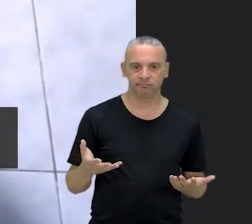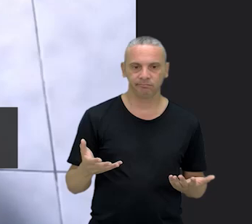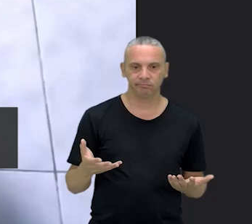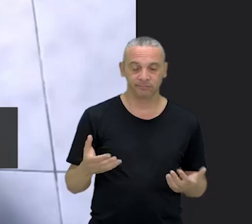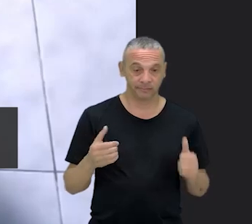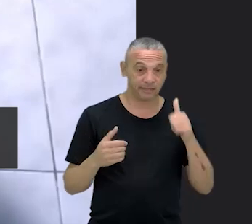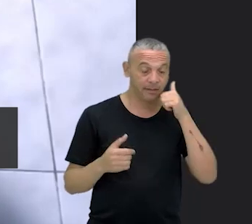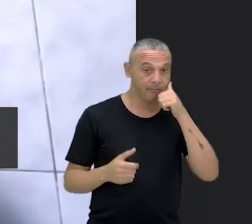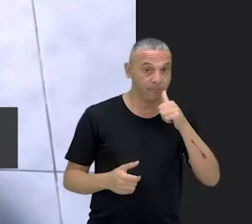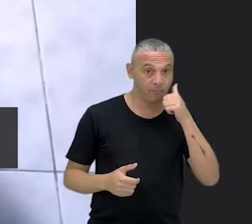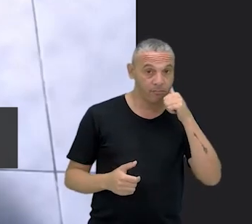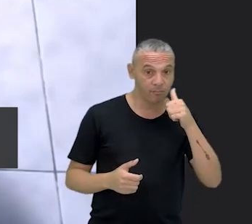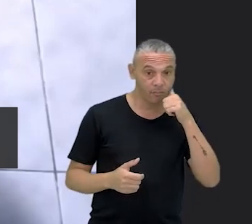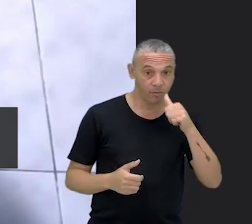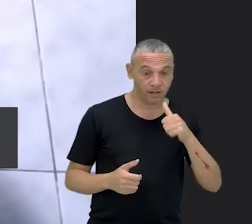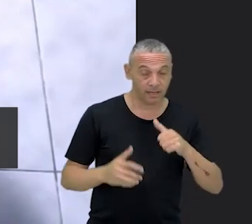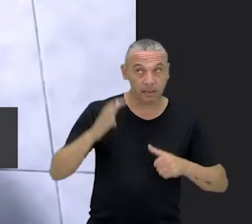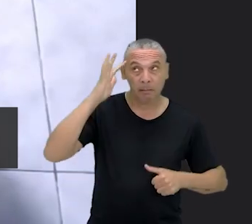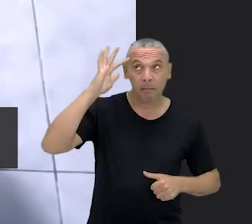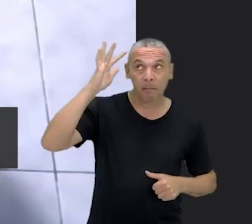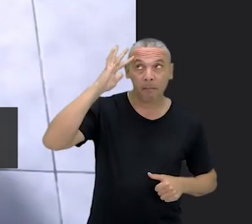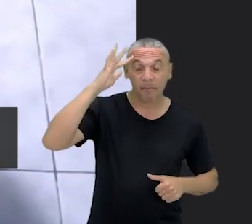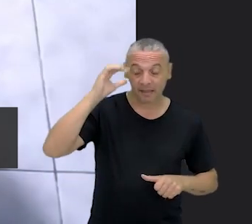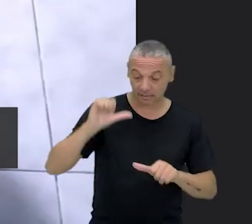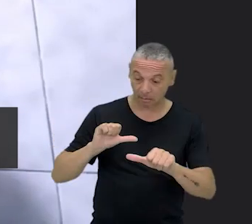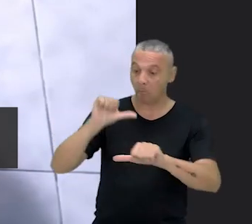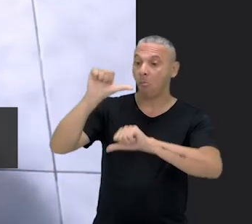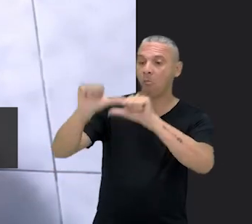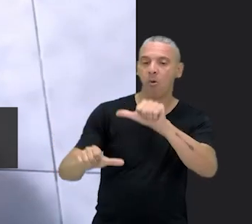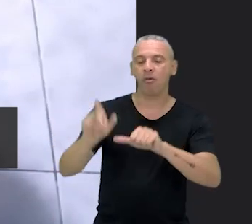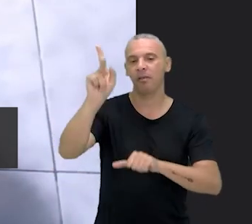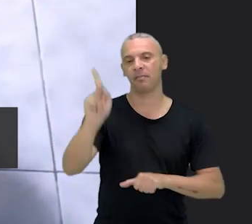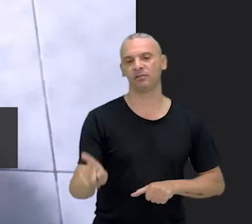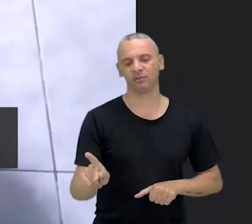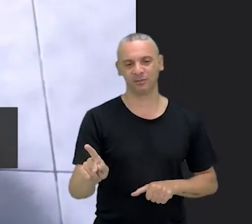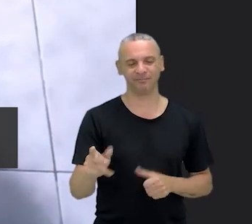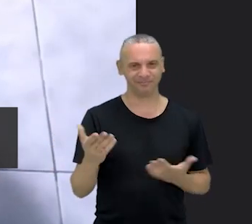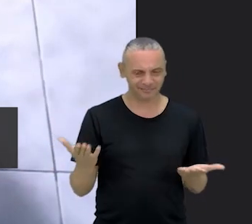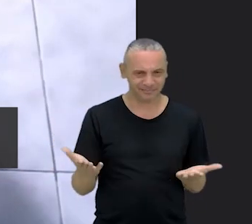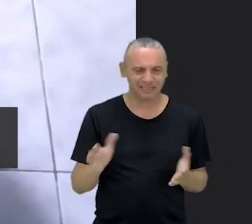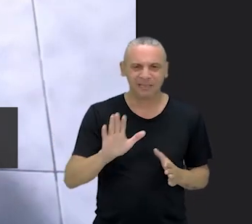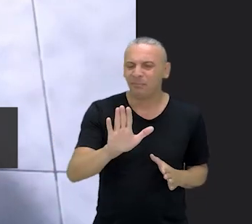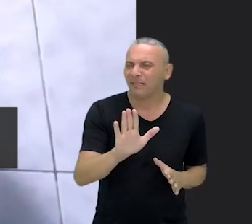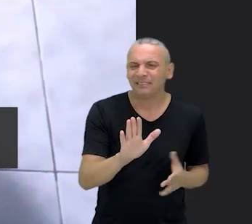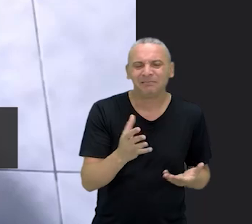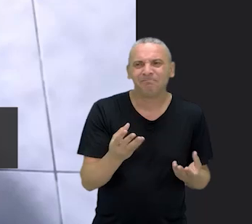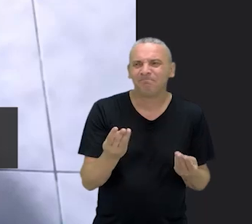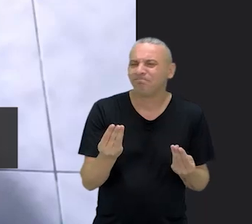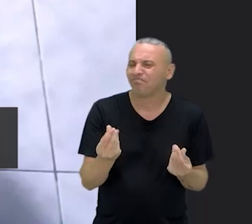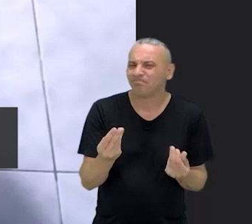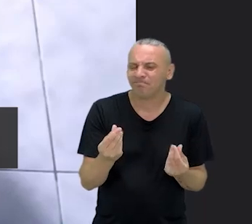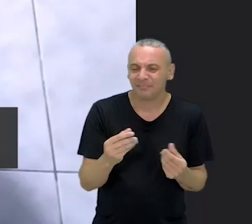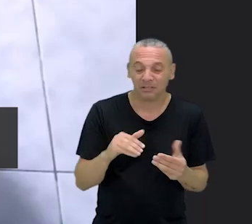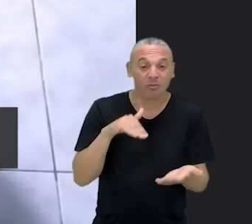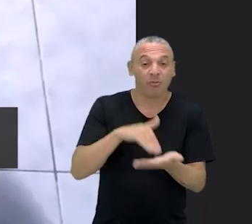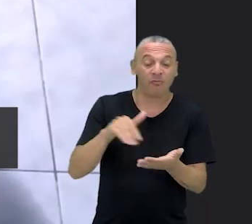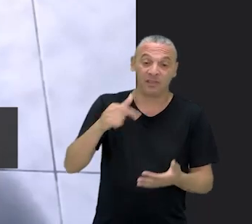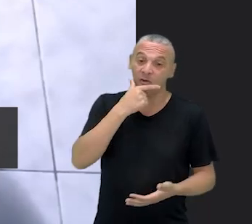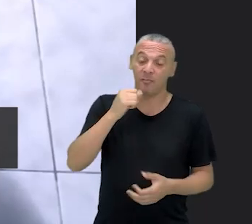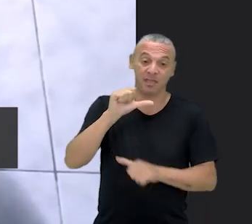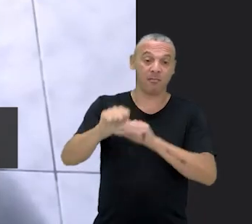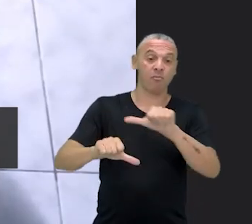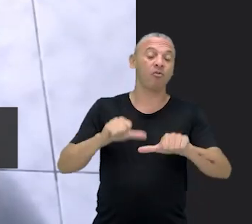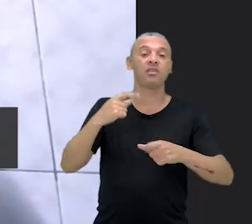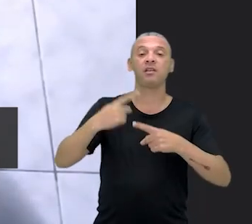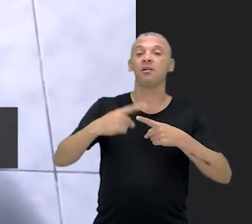as mulheres, elas ainda pensavam que podiam mudar os homens, sim, né? E no final ele acabou mudando, porque